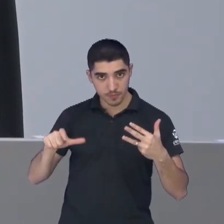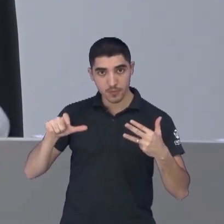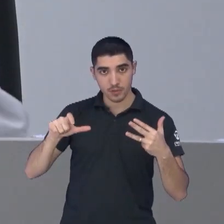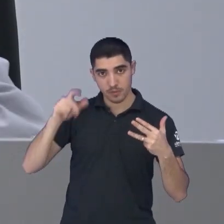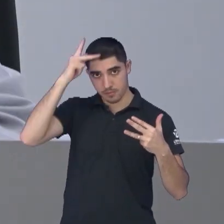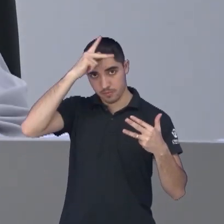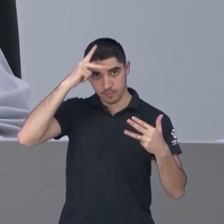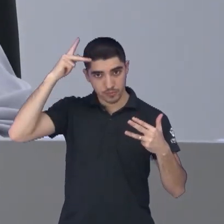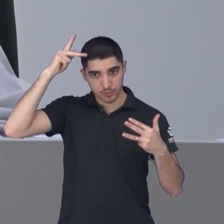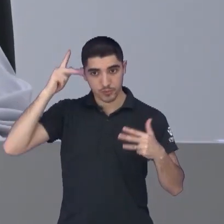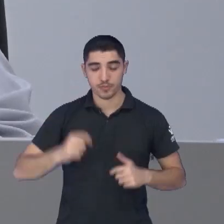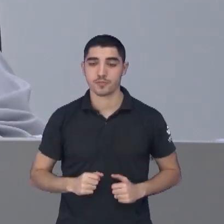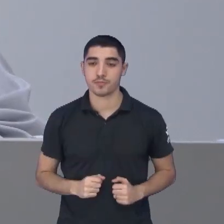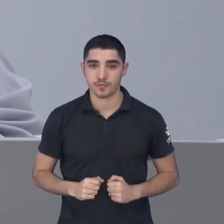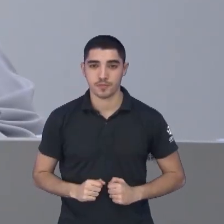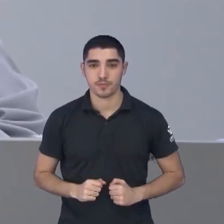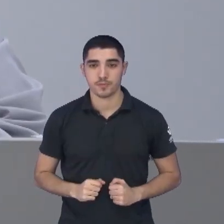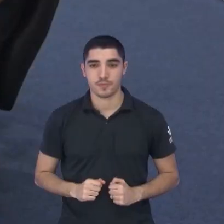Petiti.